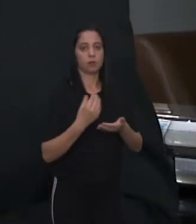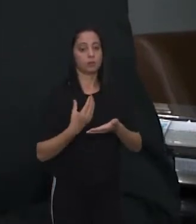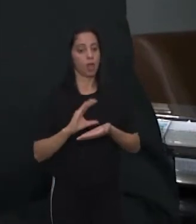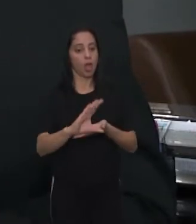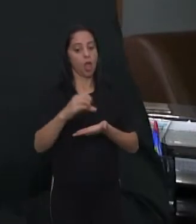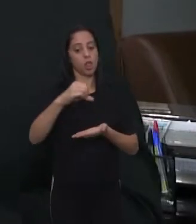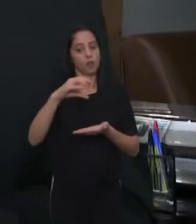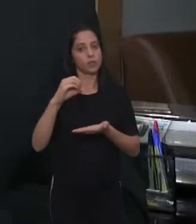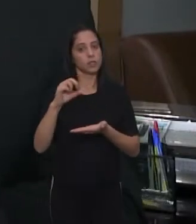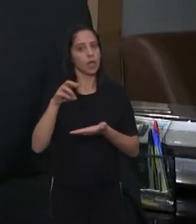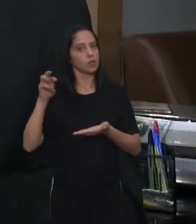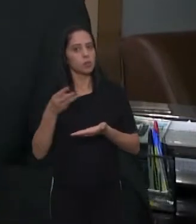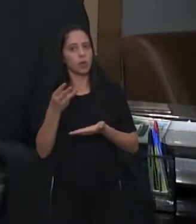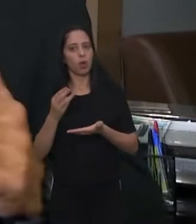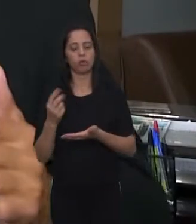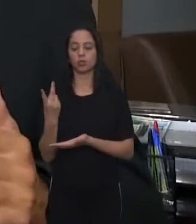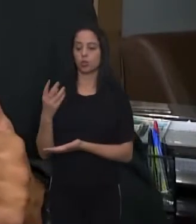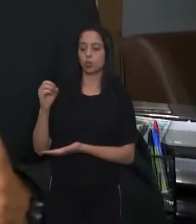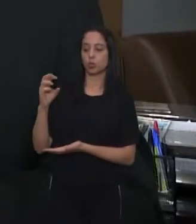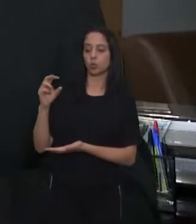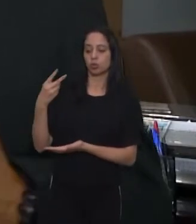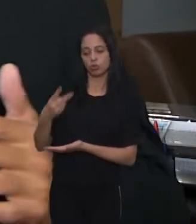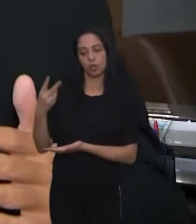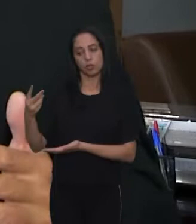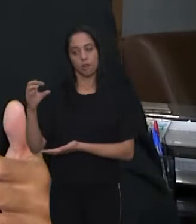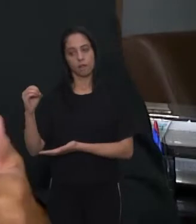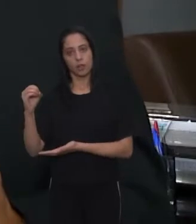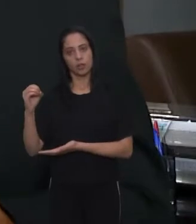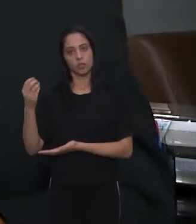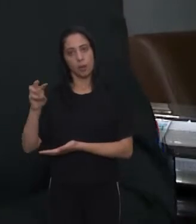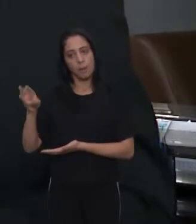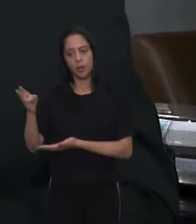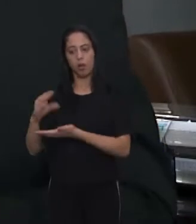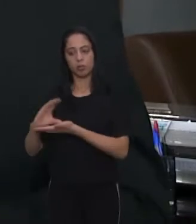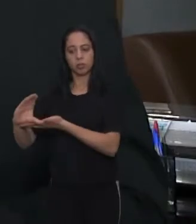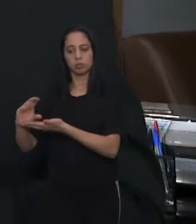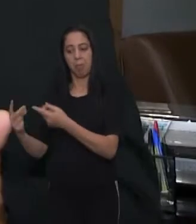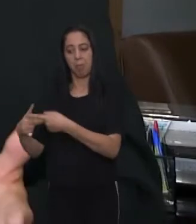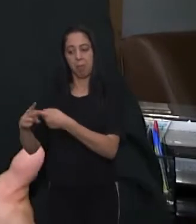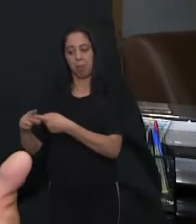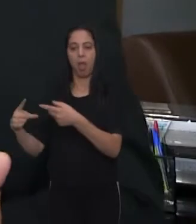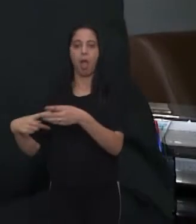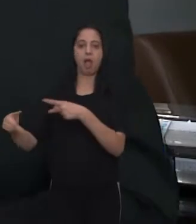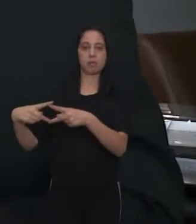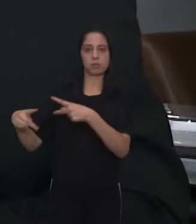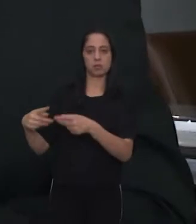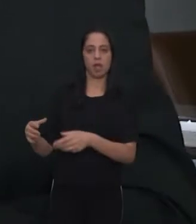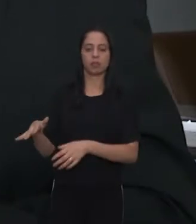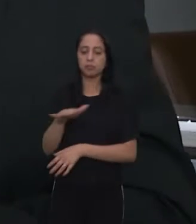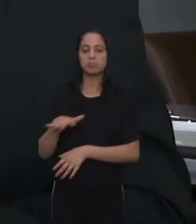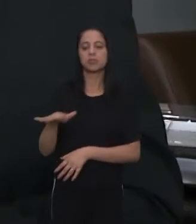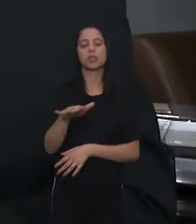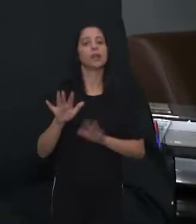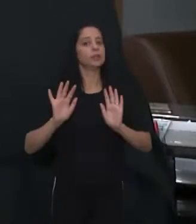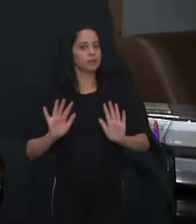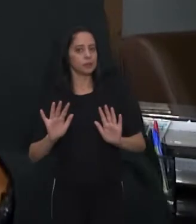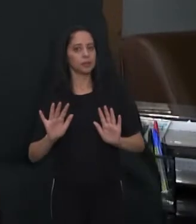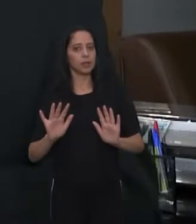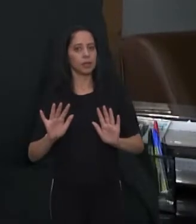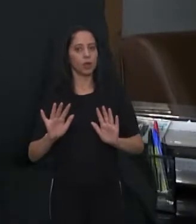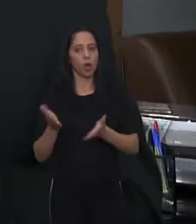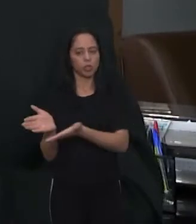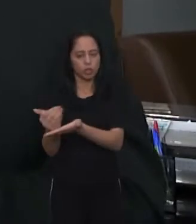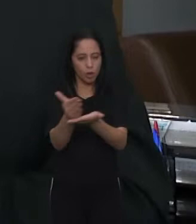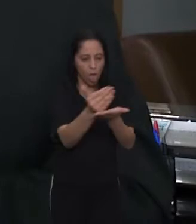800 milhões previstos na educação 200 mil duzentos e vinte milhões na manutenção da cidade não sei uma cidade bonita que a gente zela muito por